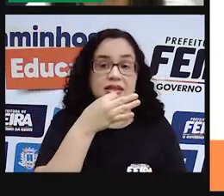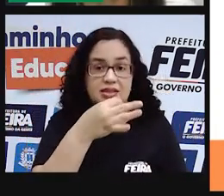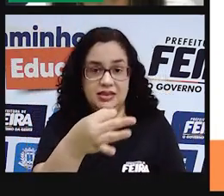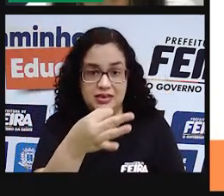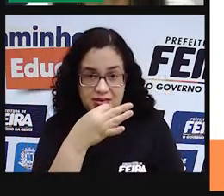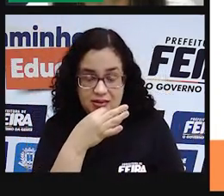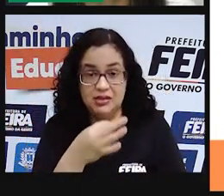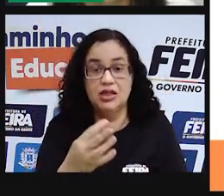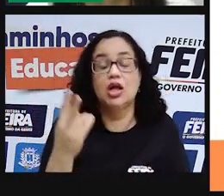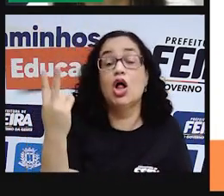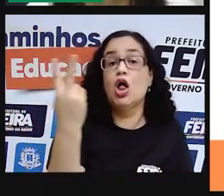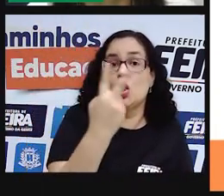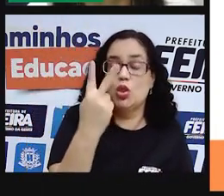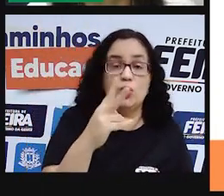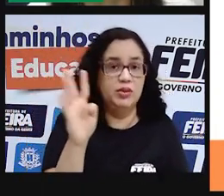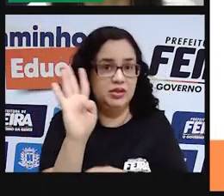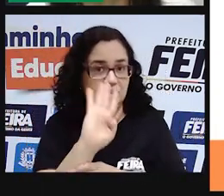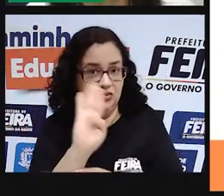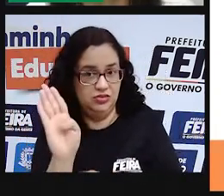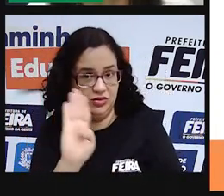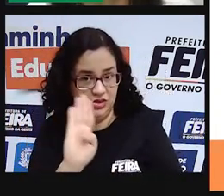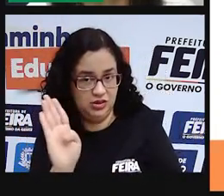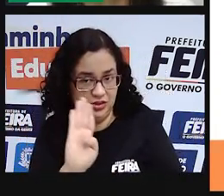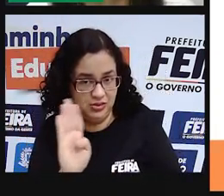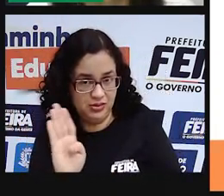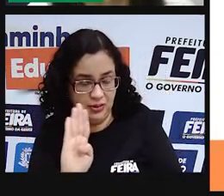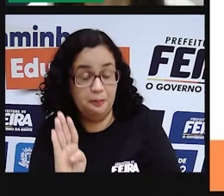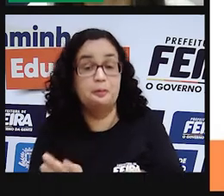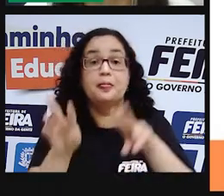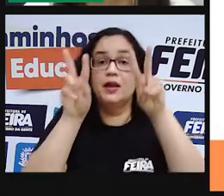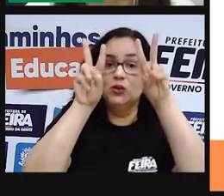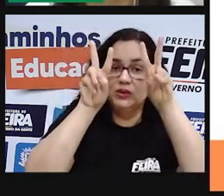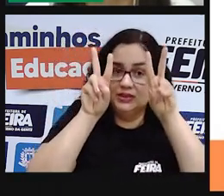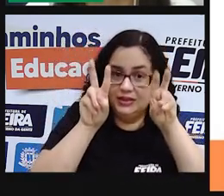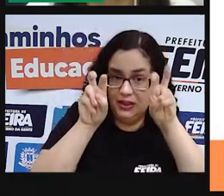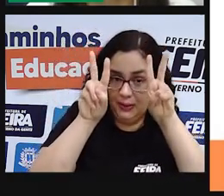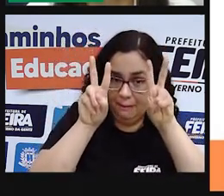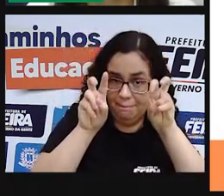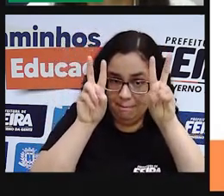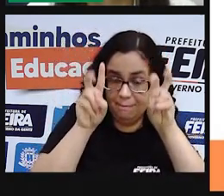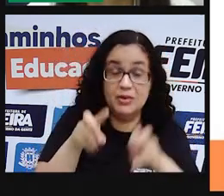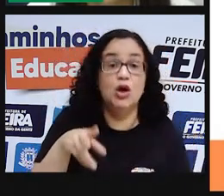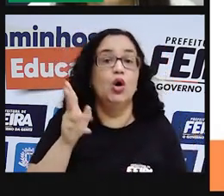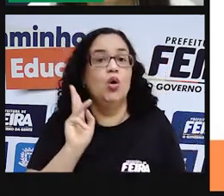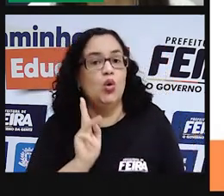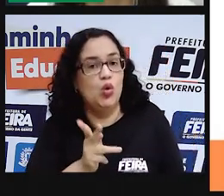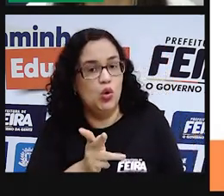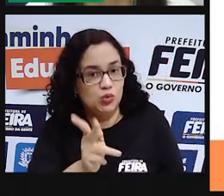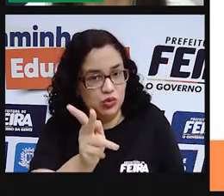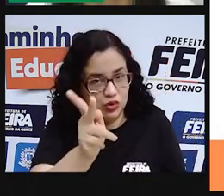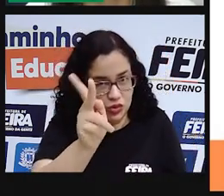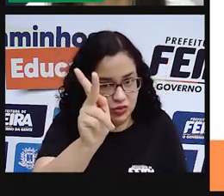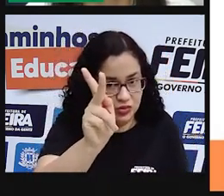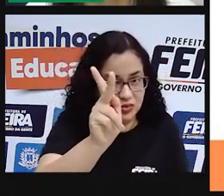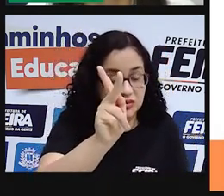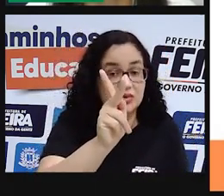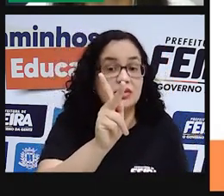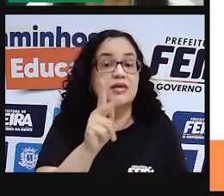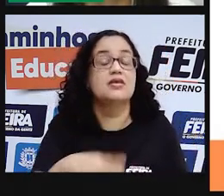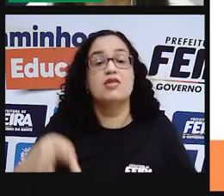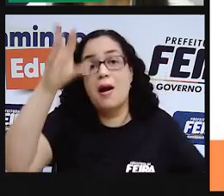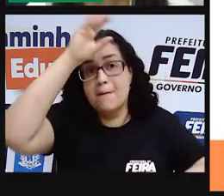aí duas videoaulas, né, trabalhando com esse tema, e a gente vai dar continuidade para